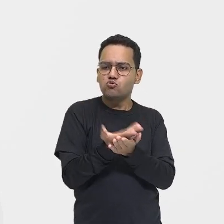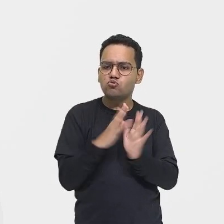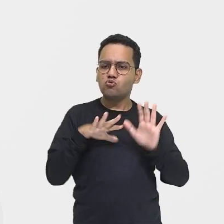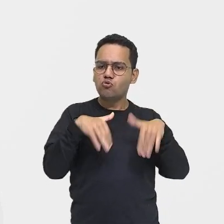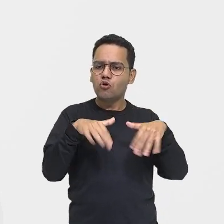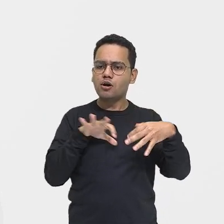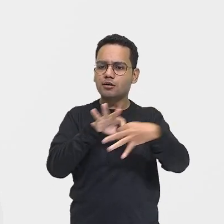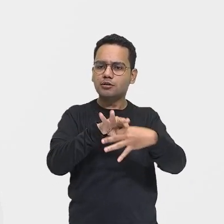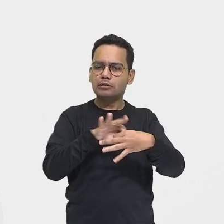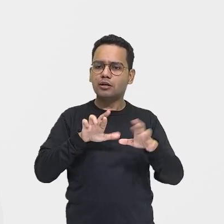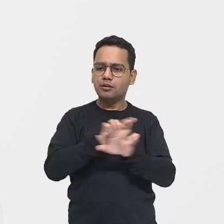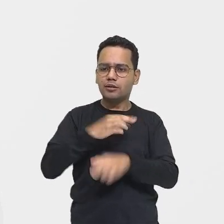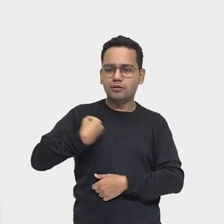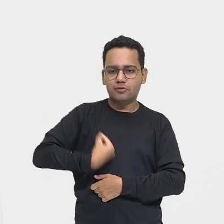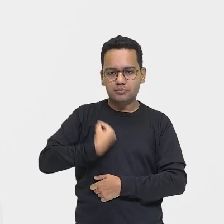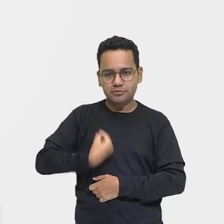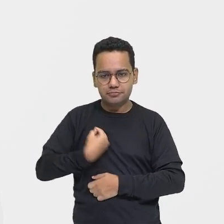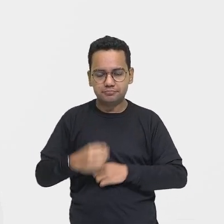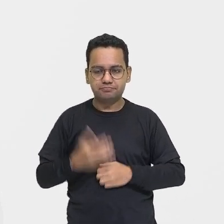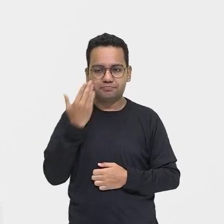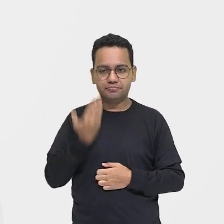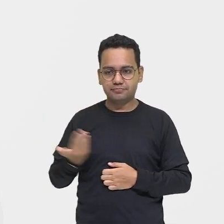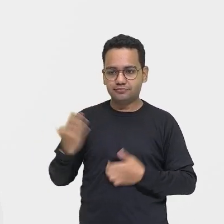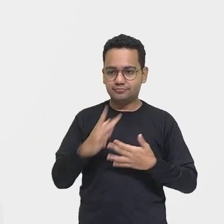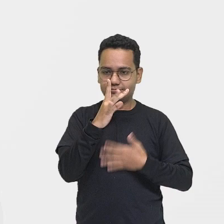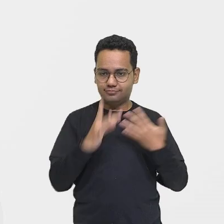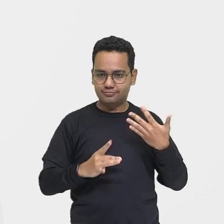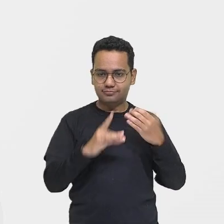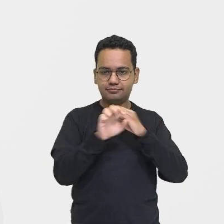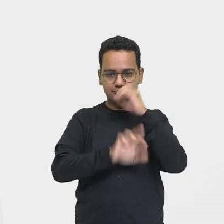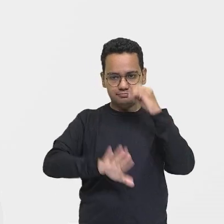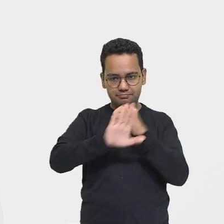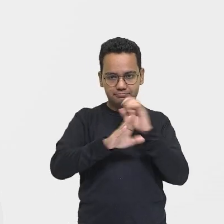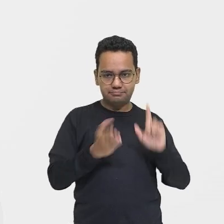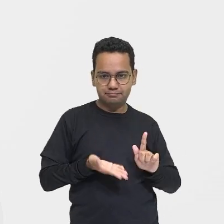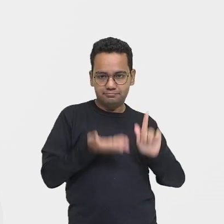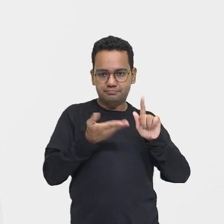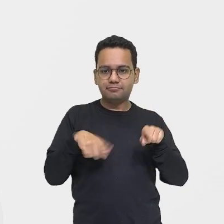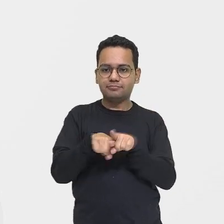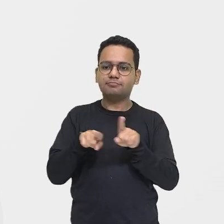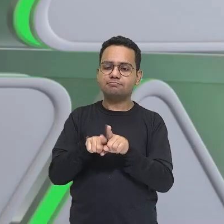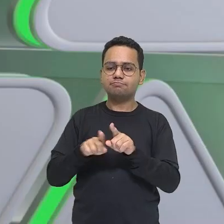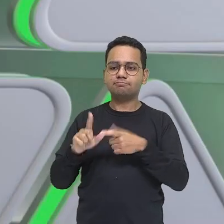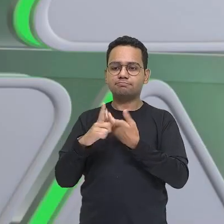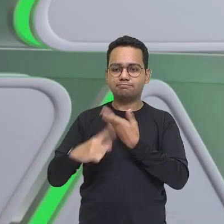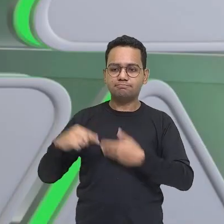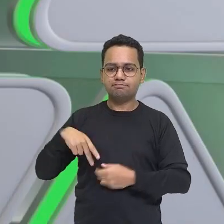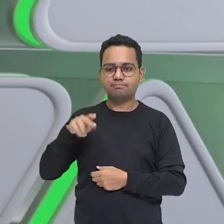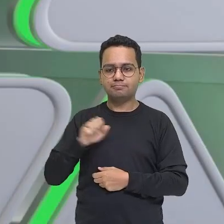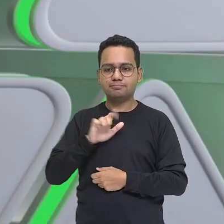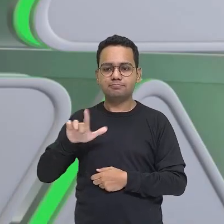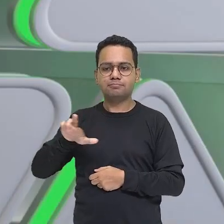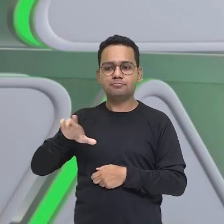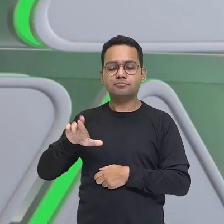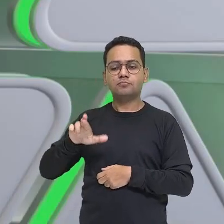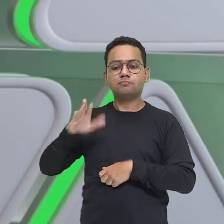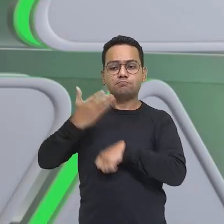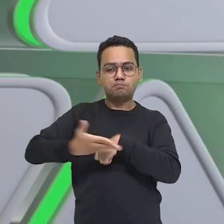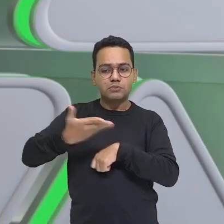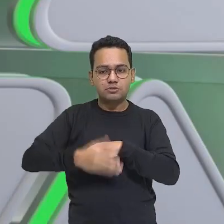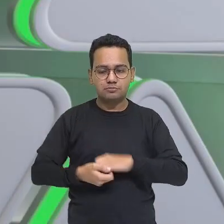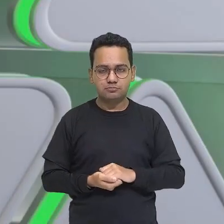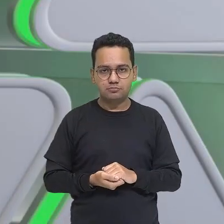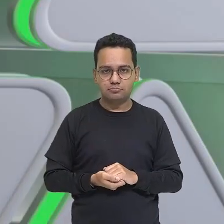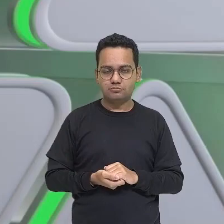detalhamento, Astronomia, Gravitação, Leis de Kepler e suas aplicações. Espero que você tenha ficado